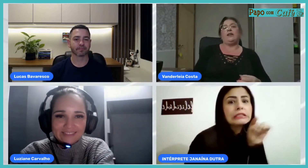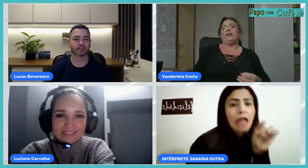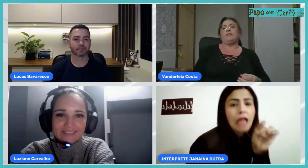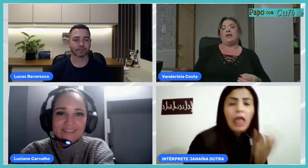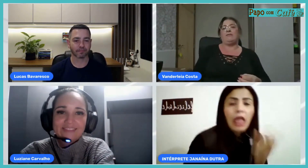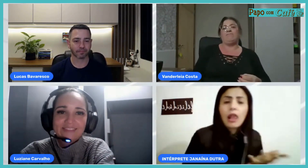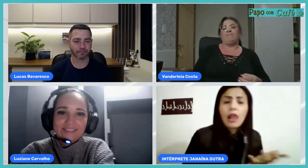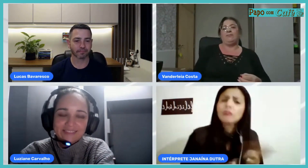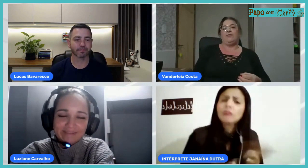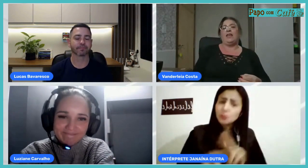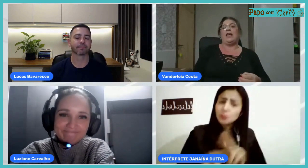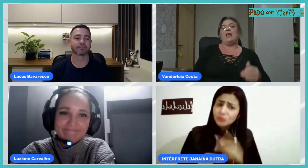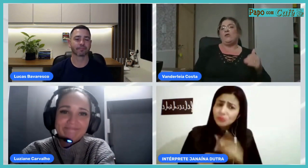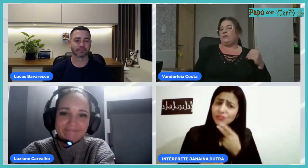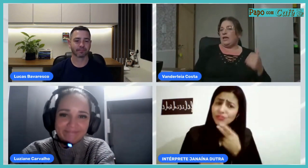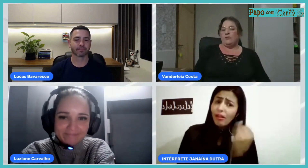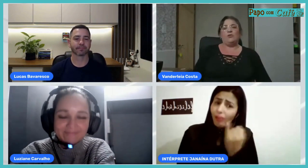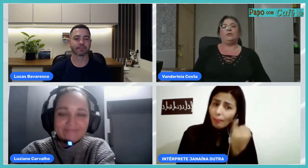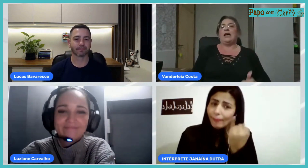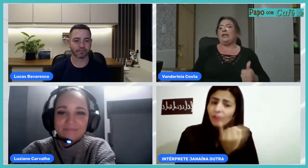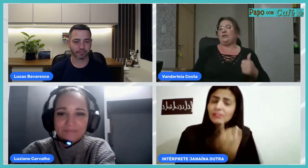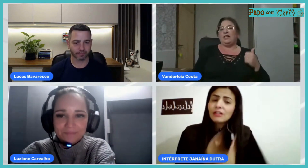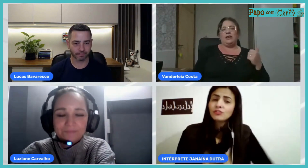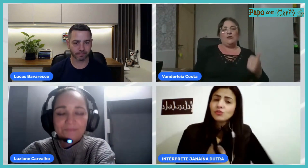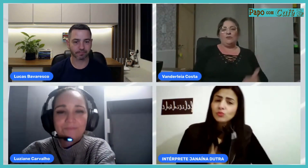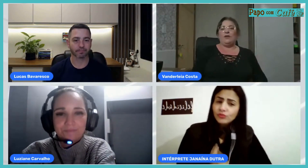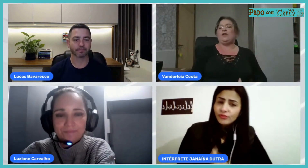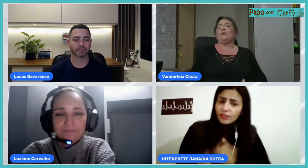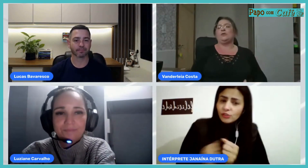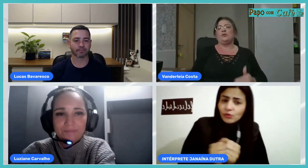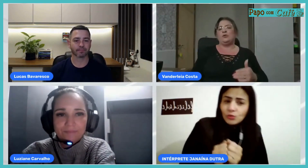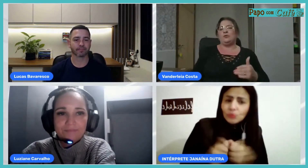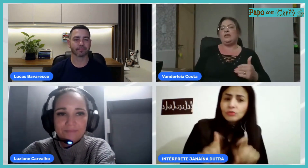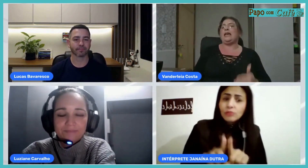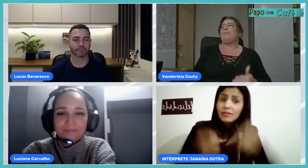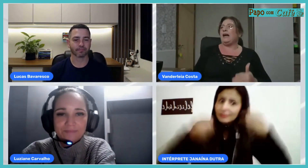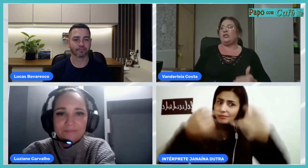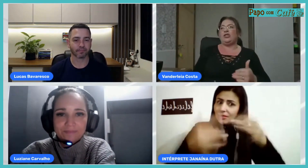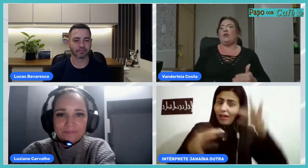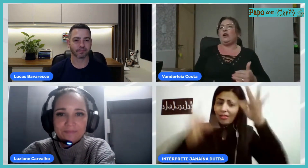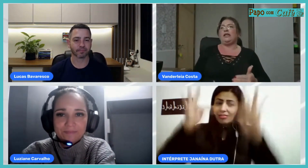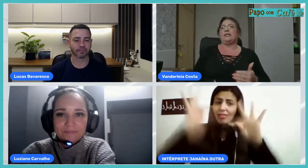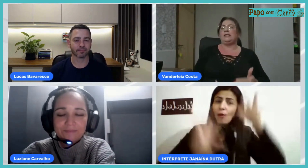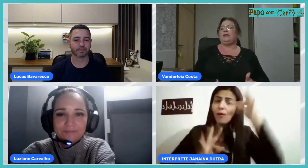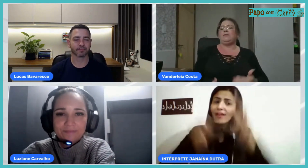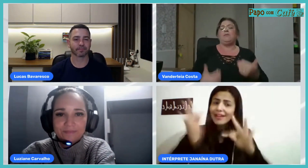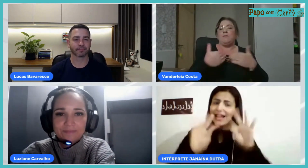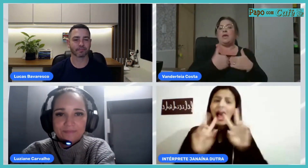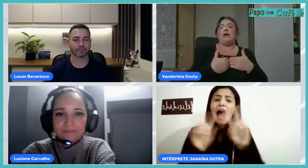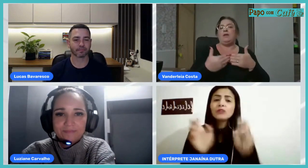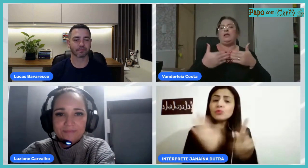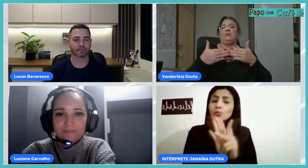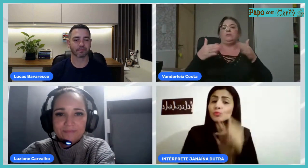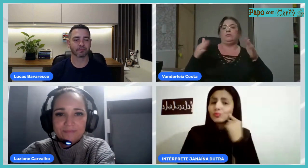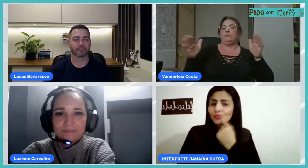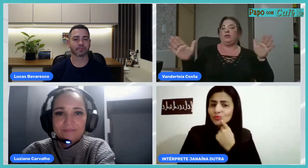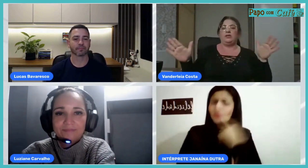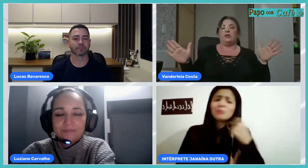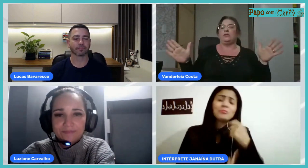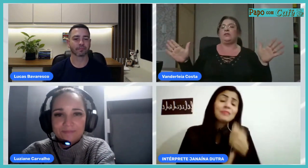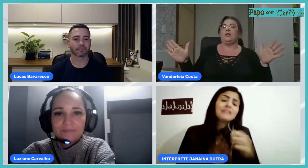parte teórica também. Né? Tem um contato, tem que conviver com o surdo, e a parte teórica, assim, me